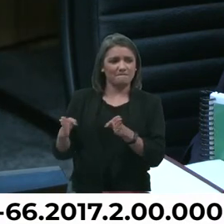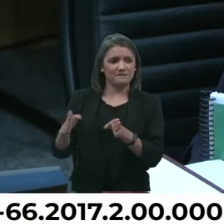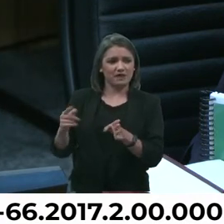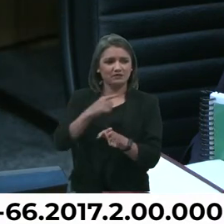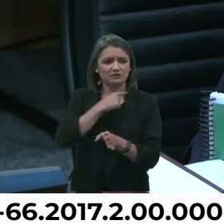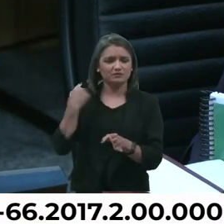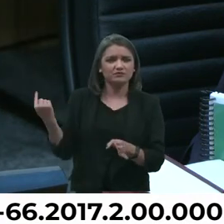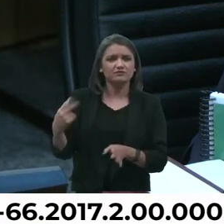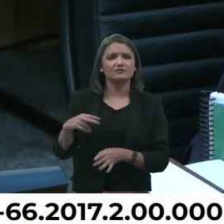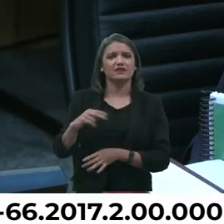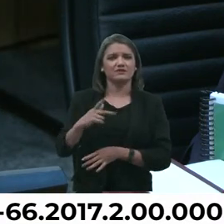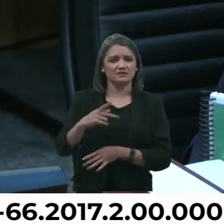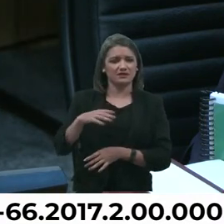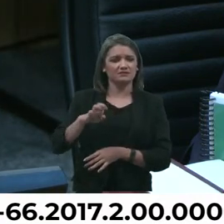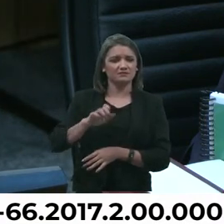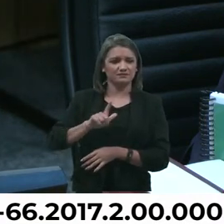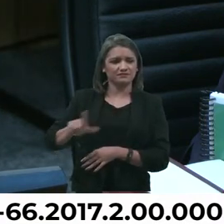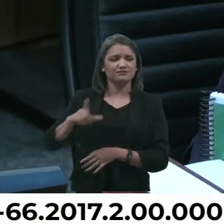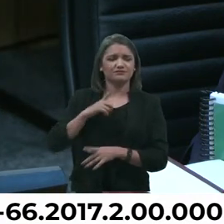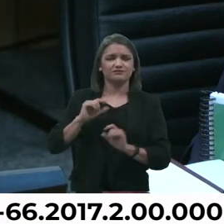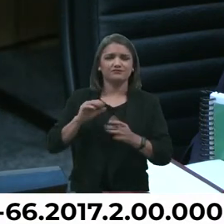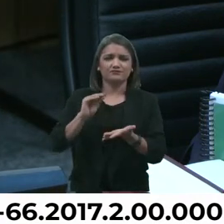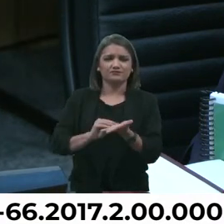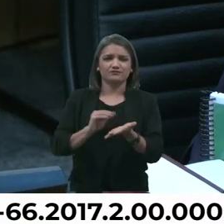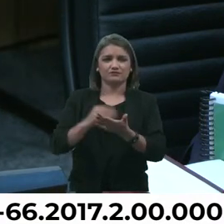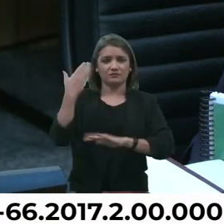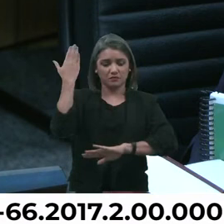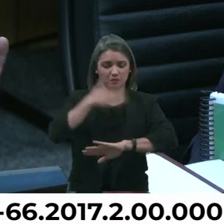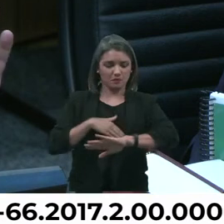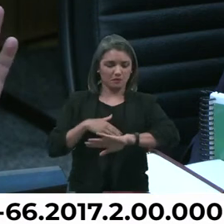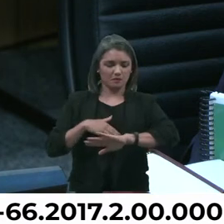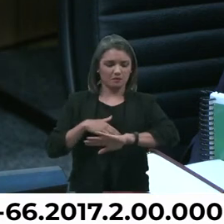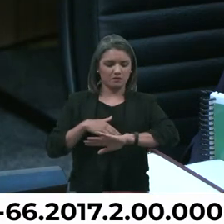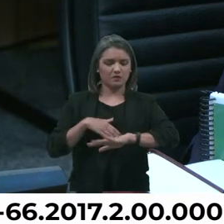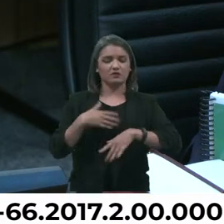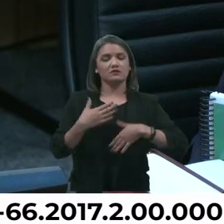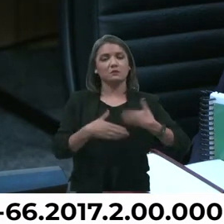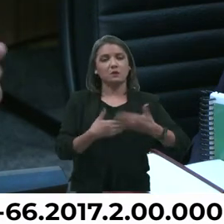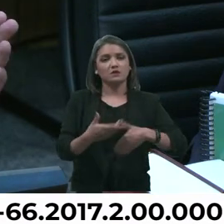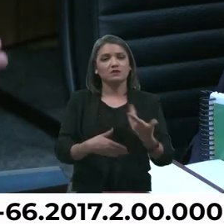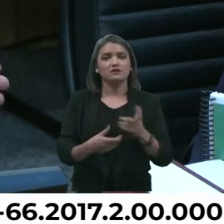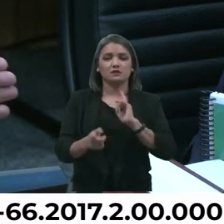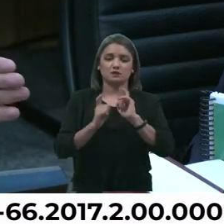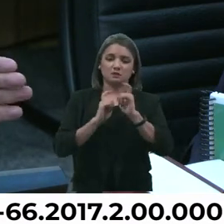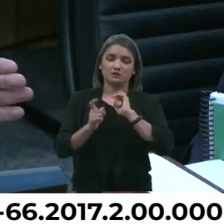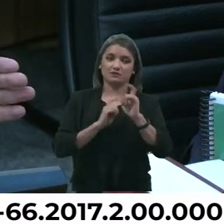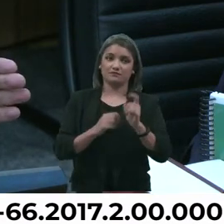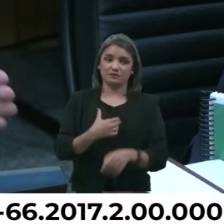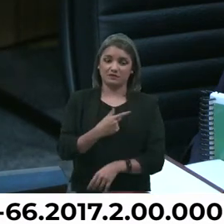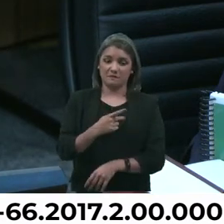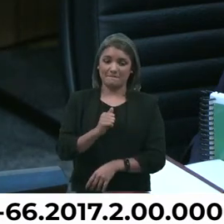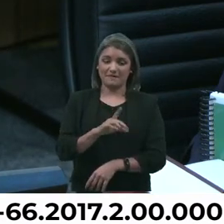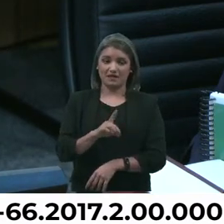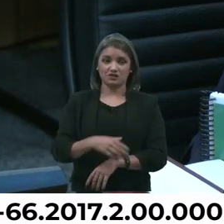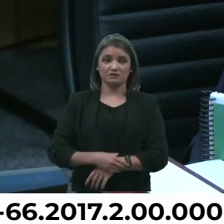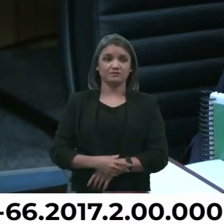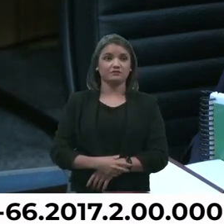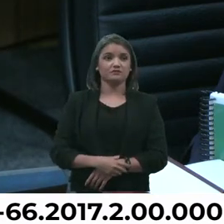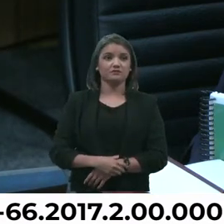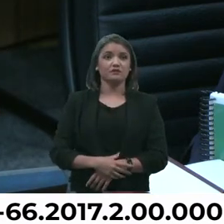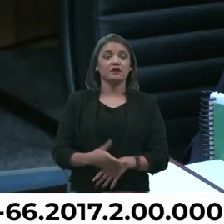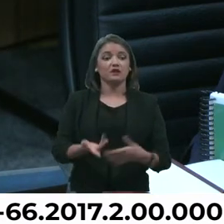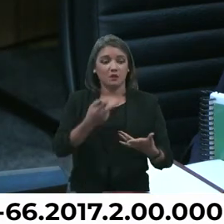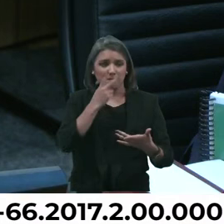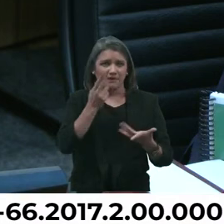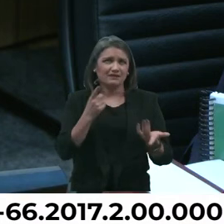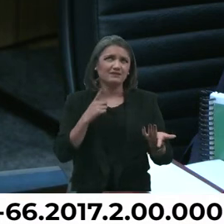haja absolvição por falta de provas no processo administrativo disciplinar. Com todas as vênias, presidente, isso me parece que gera um paradoxo.